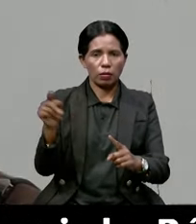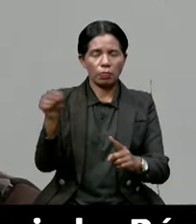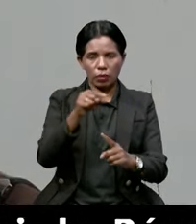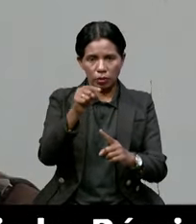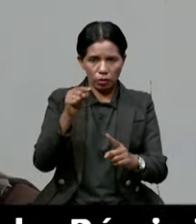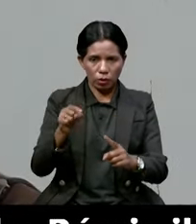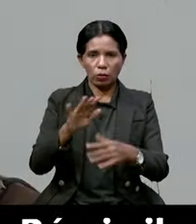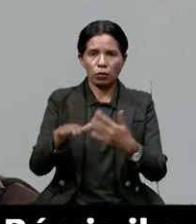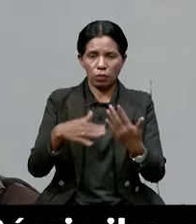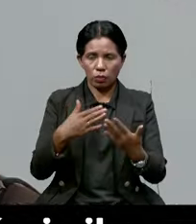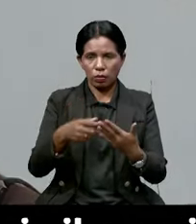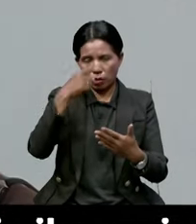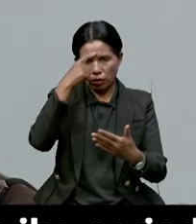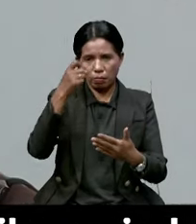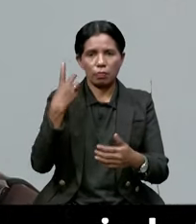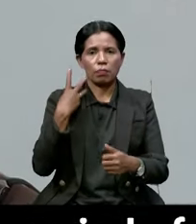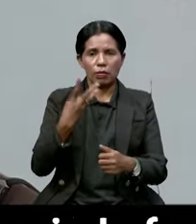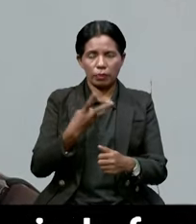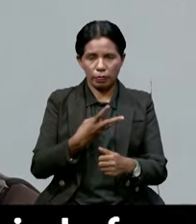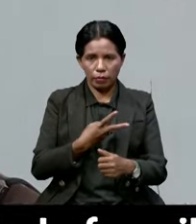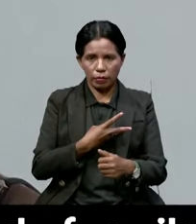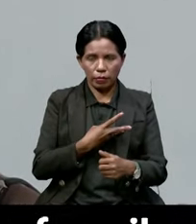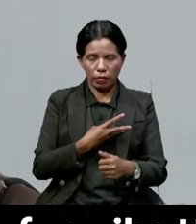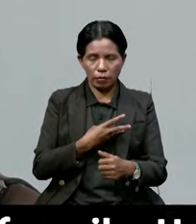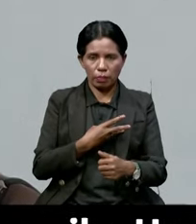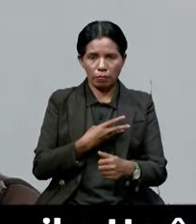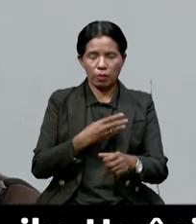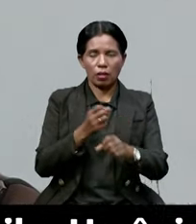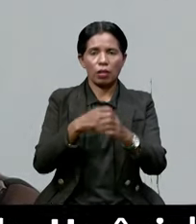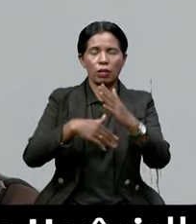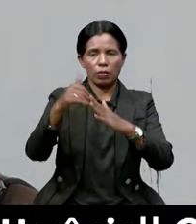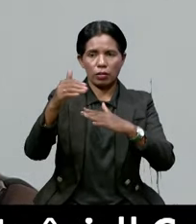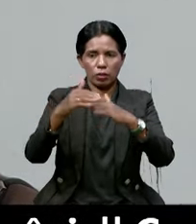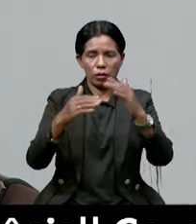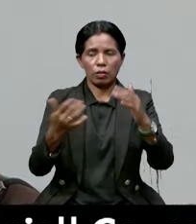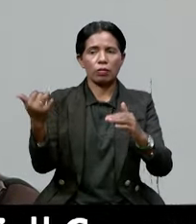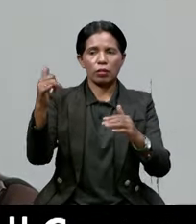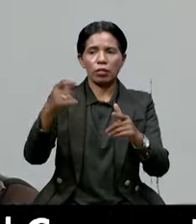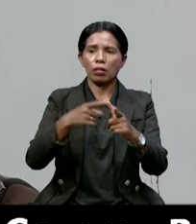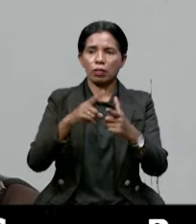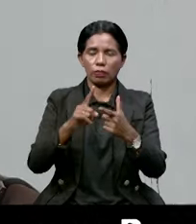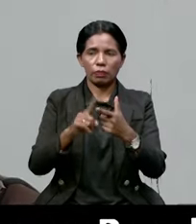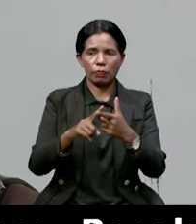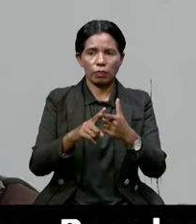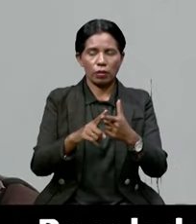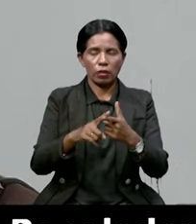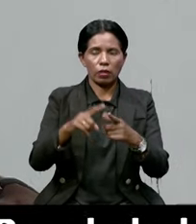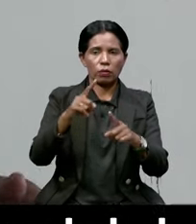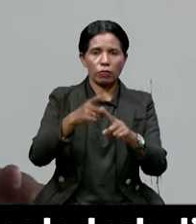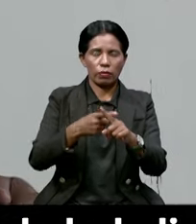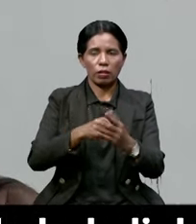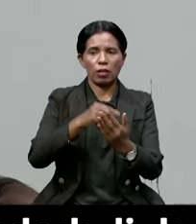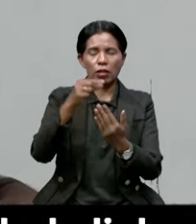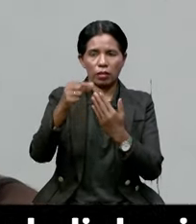Tamba itane target ba construção sirane depois de fin de agosto